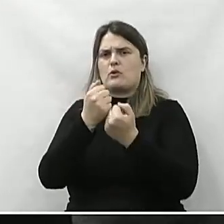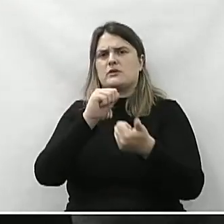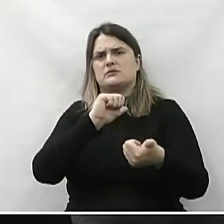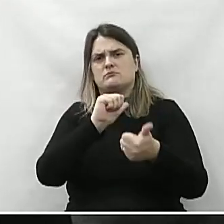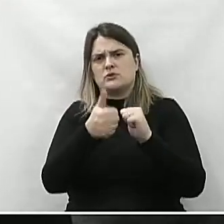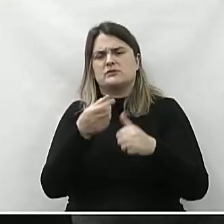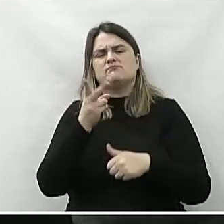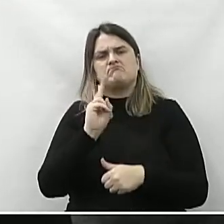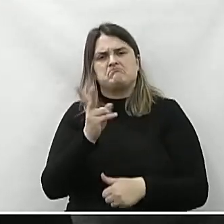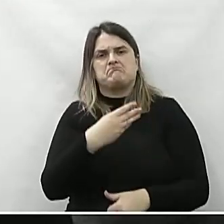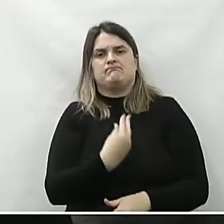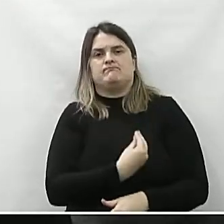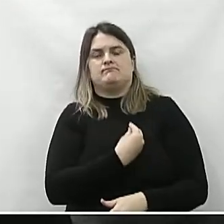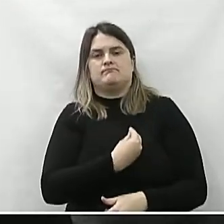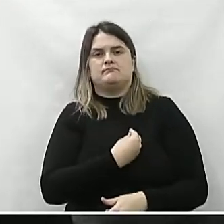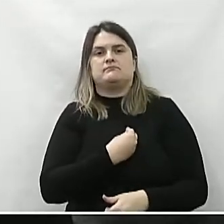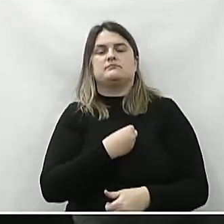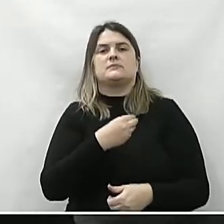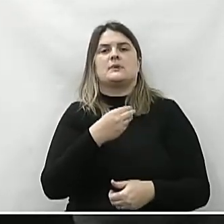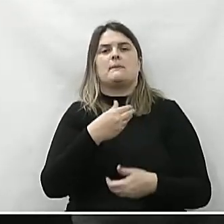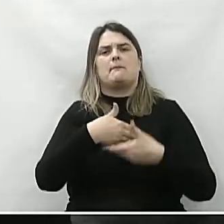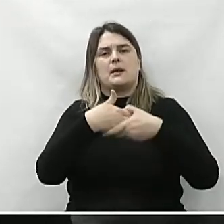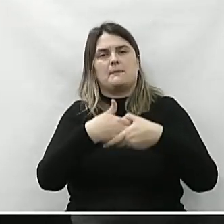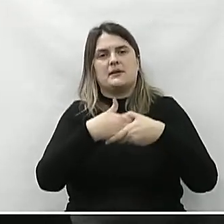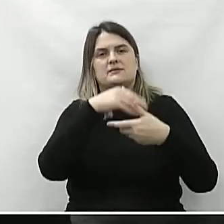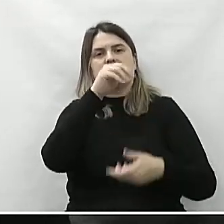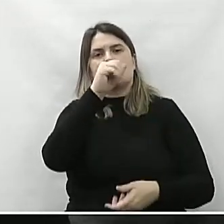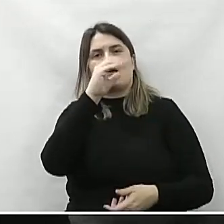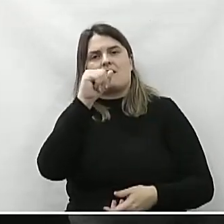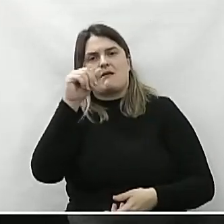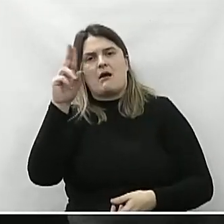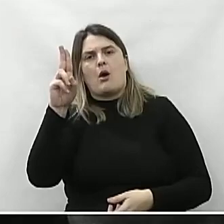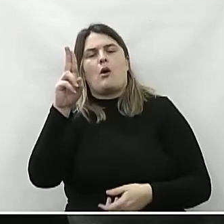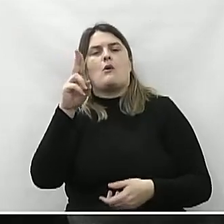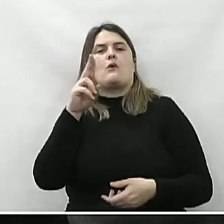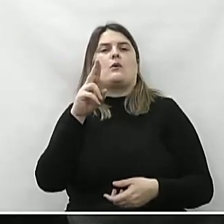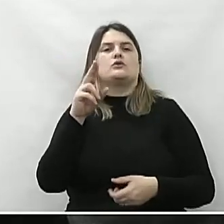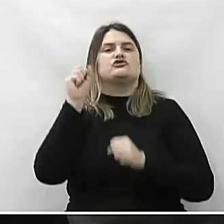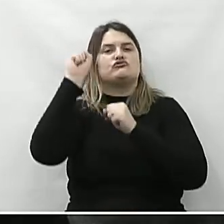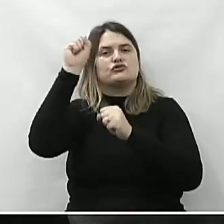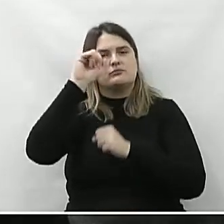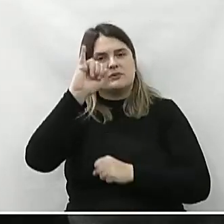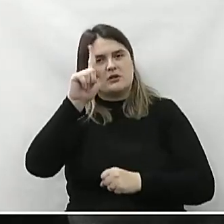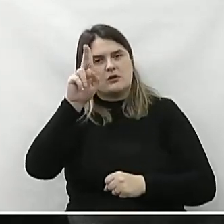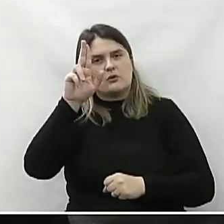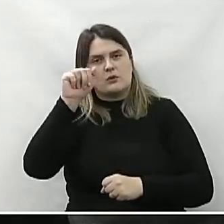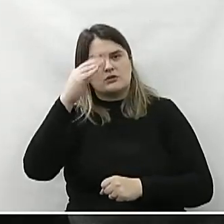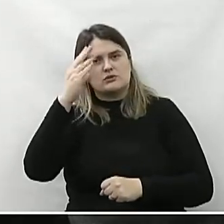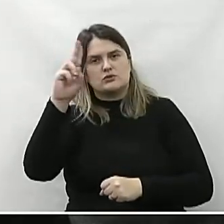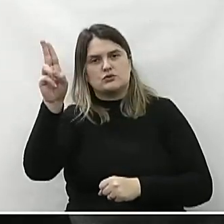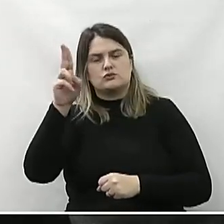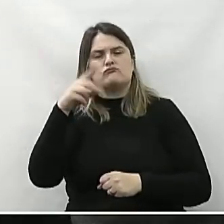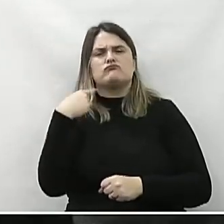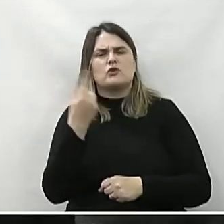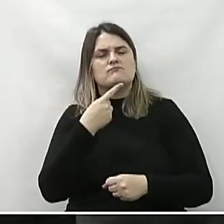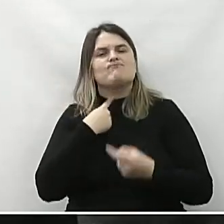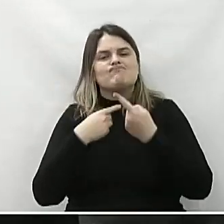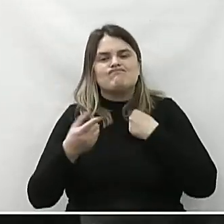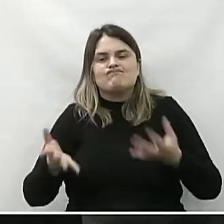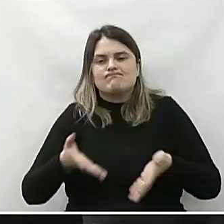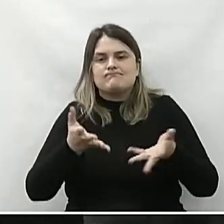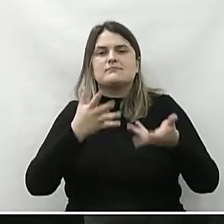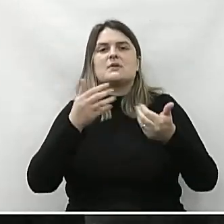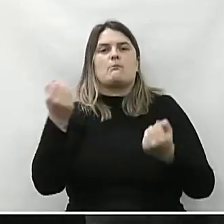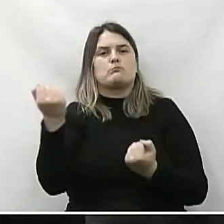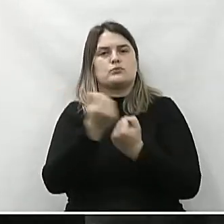esporte né sempre estão presentes acabou iguaçuzão nós temos que realmente incentivar e apoiar o